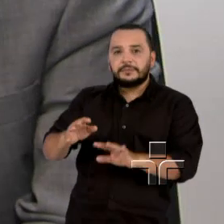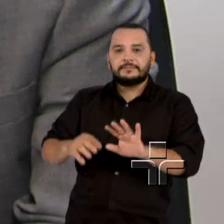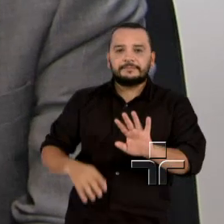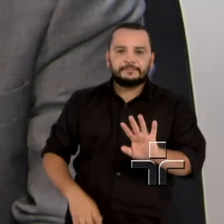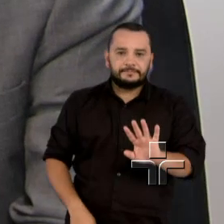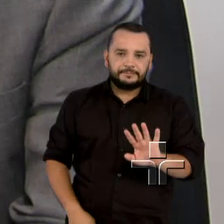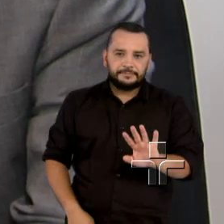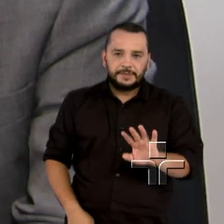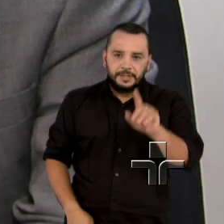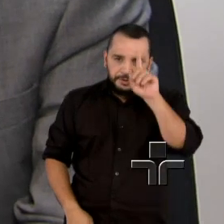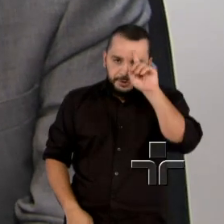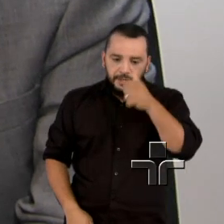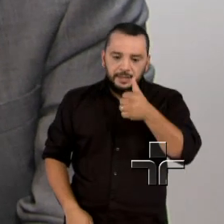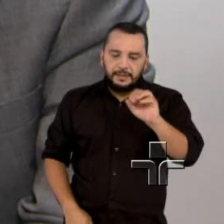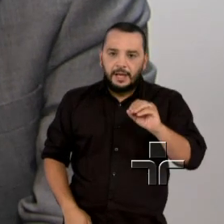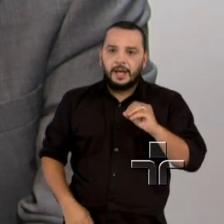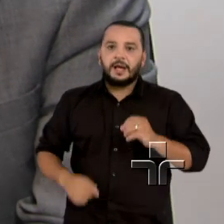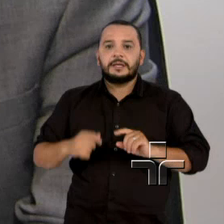de 96,